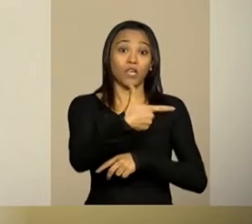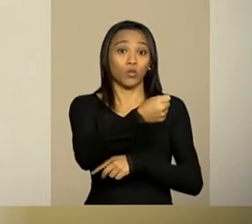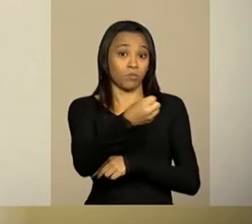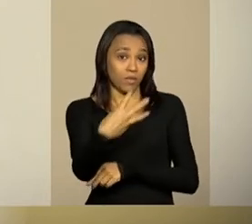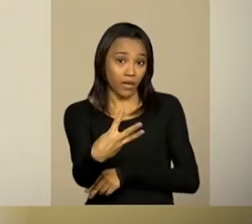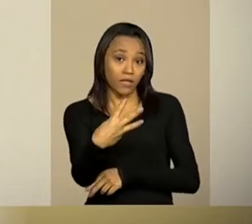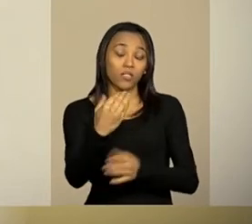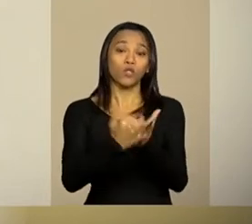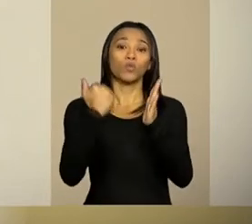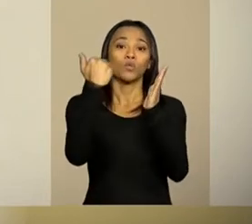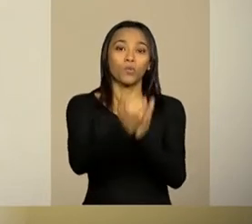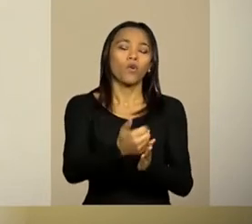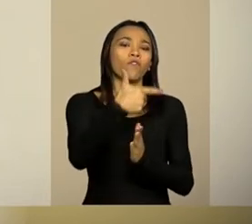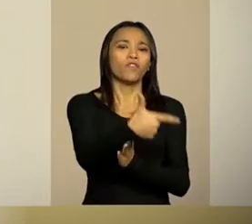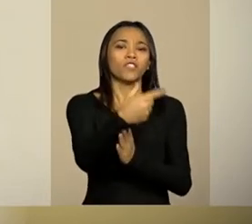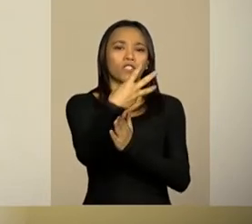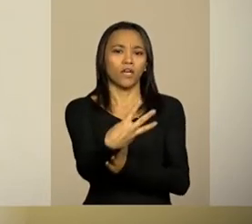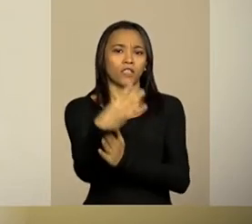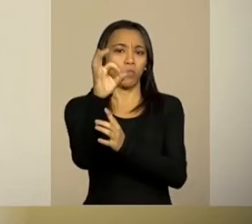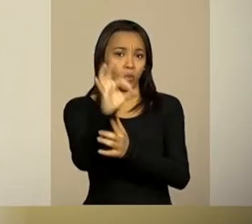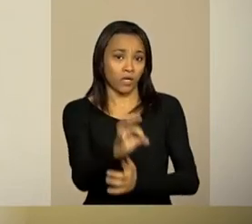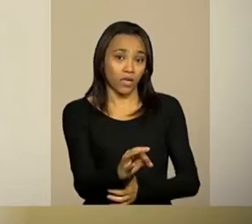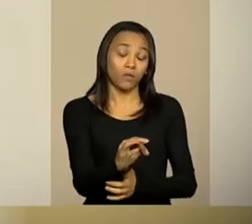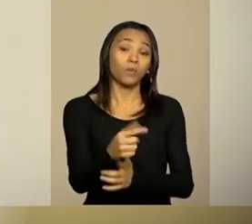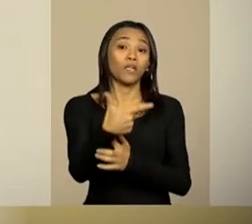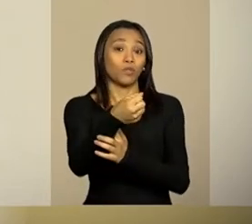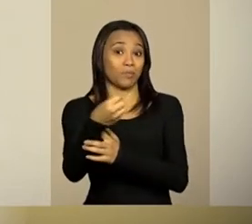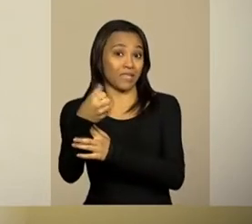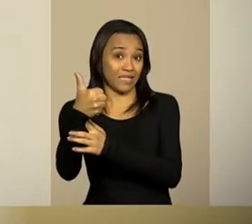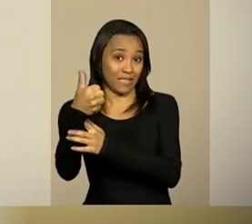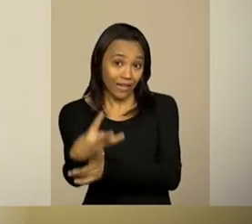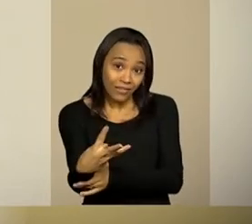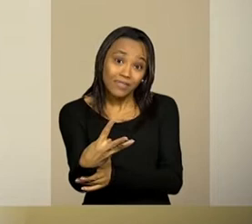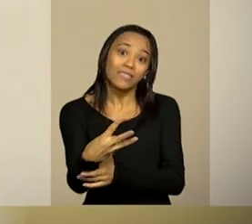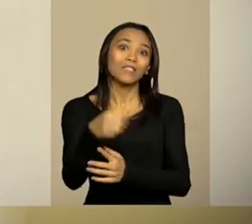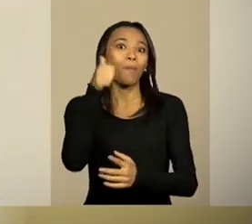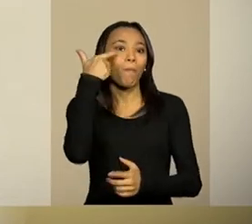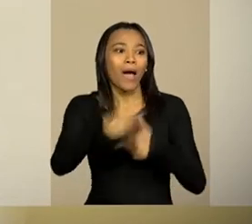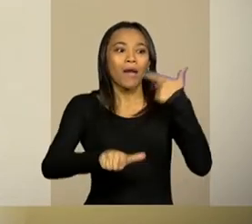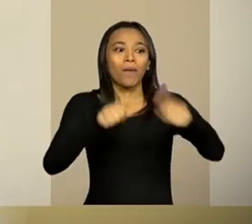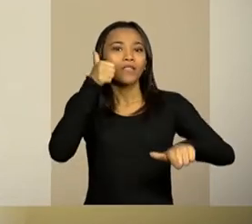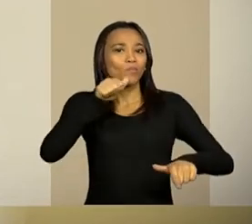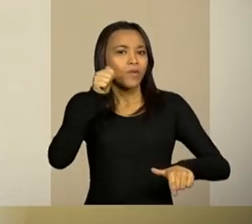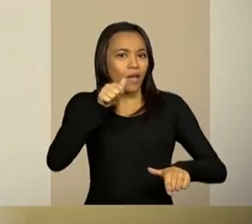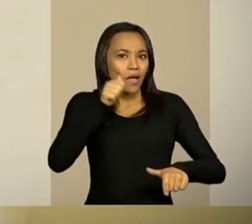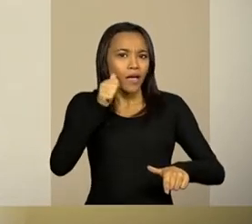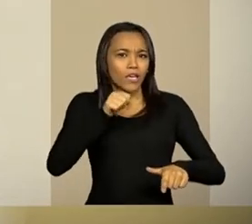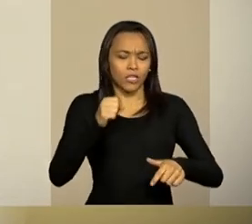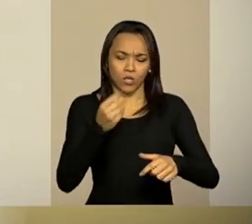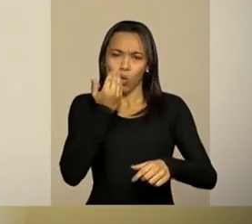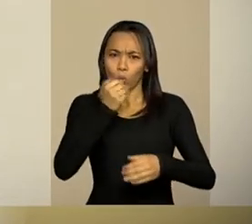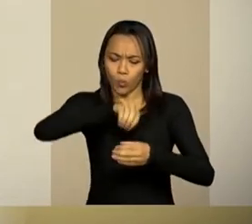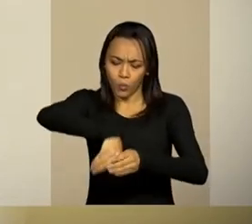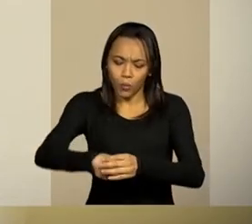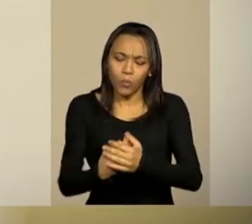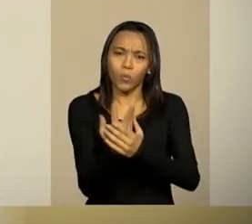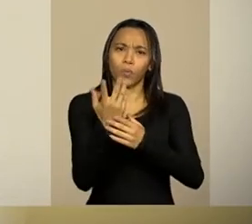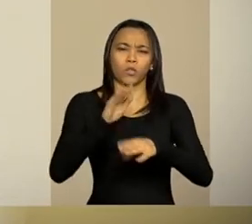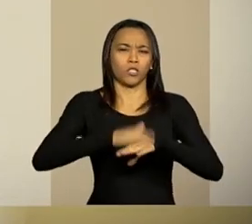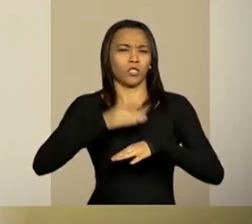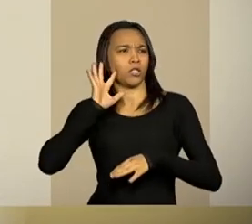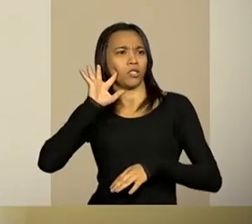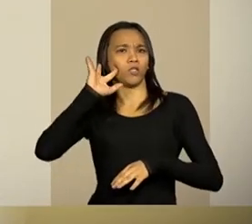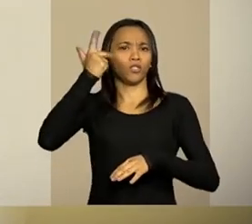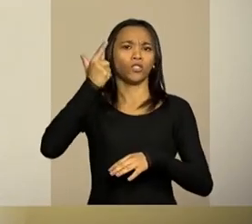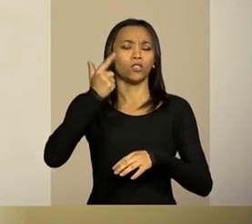2003 para 23 por cento em 2013 são mais mulheres ajudando a produzir alimentos tomando